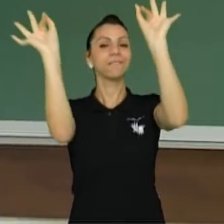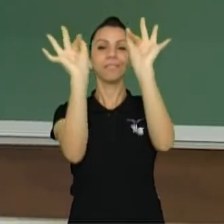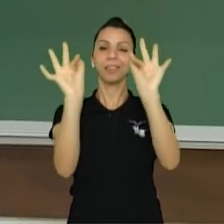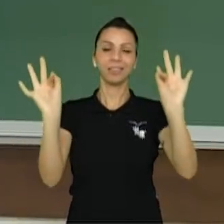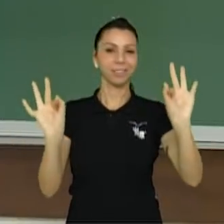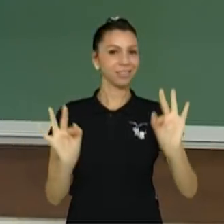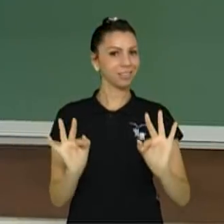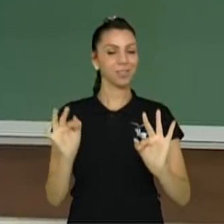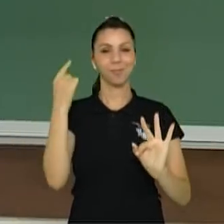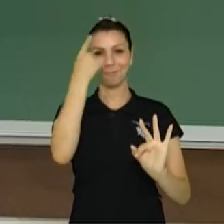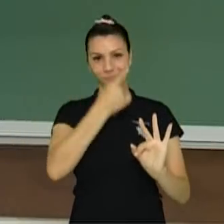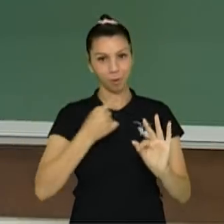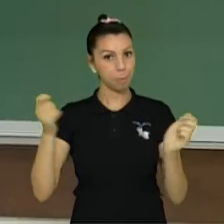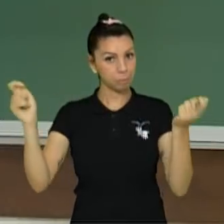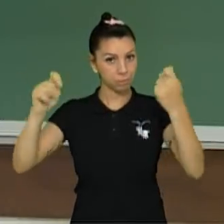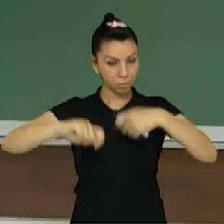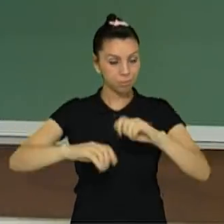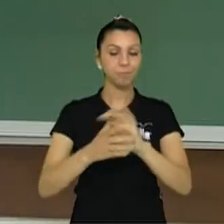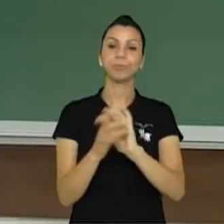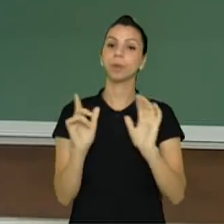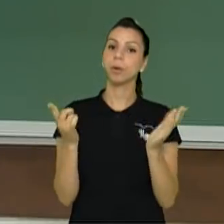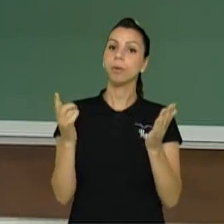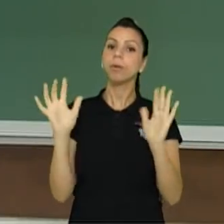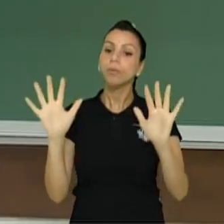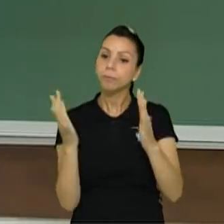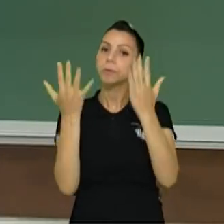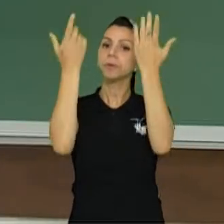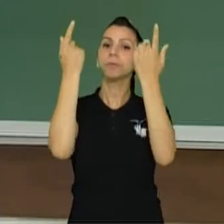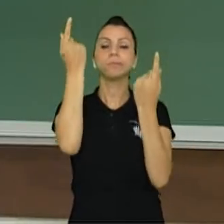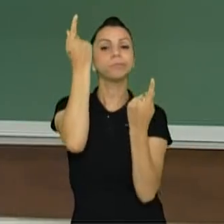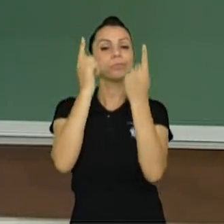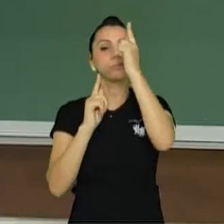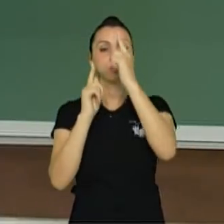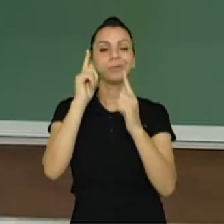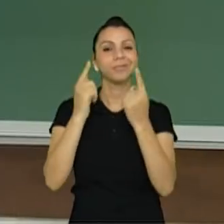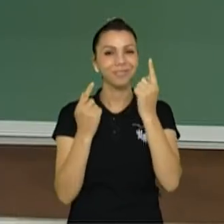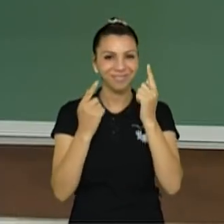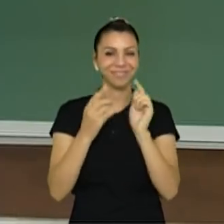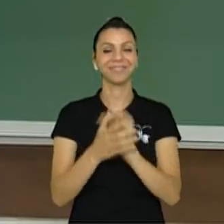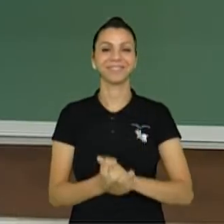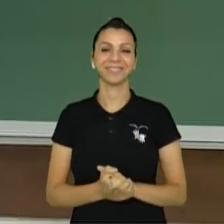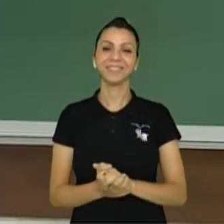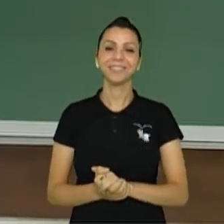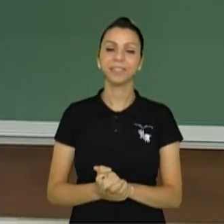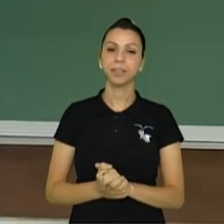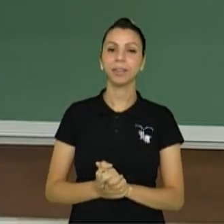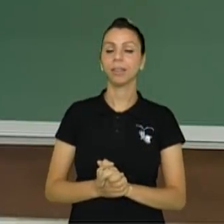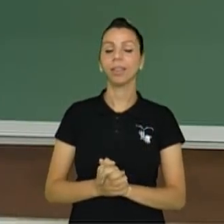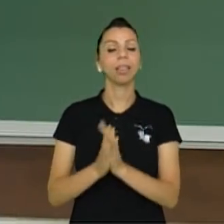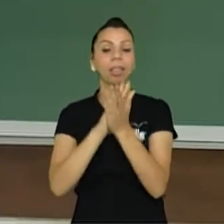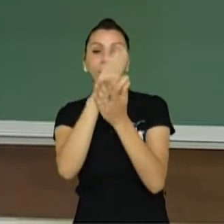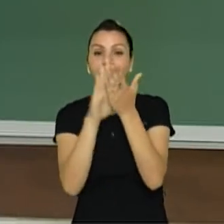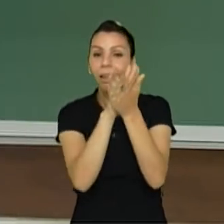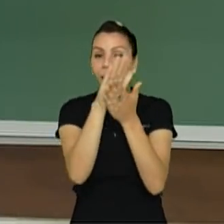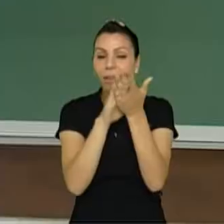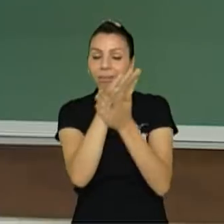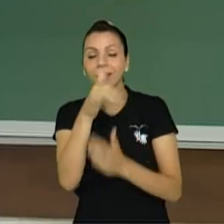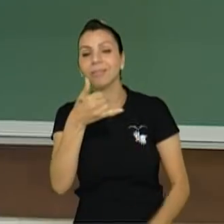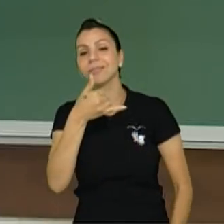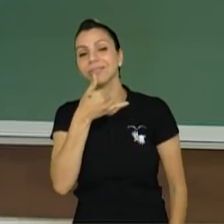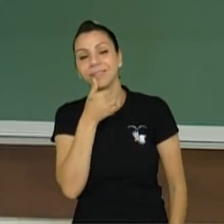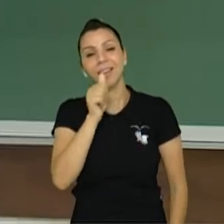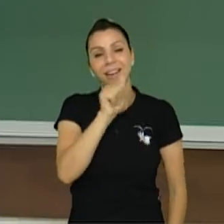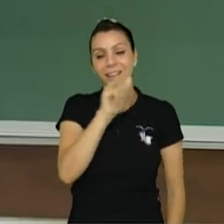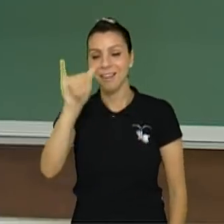o rosto. Então, a ideia da festividade, da alegria, continuando, nada de desgosto. Ai, ai,